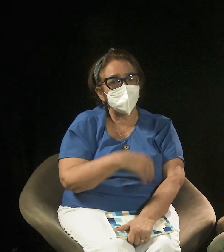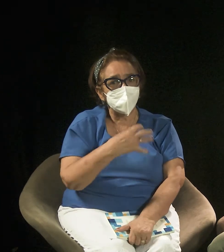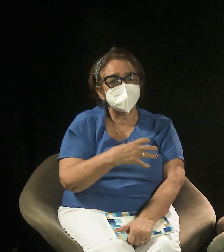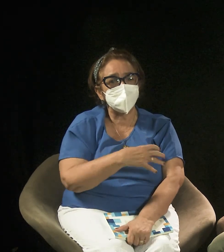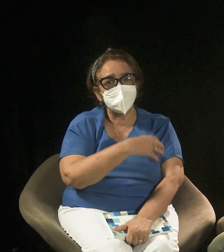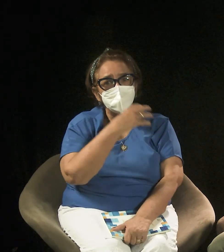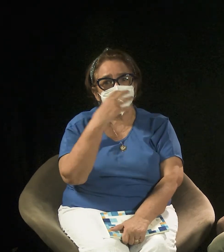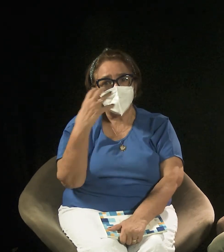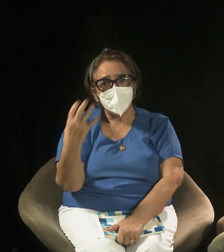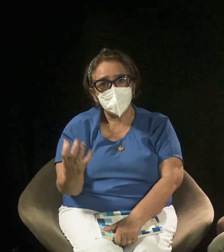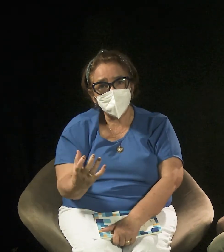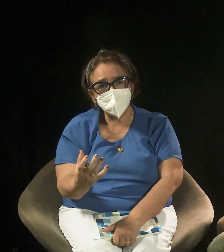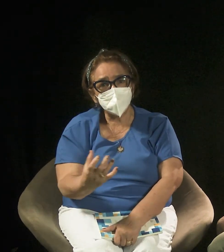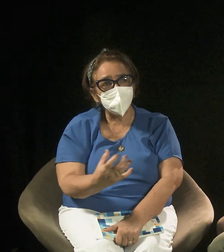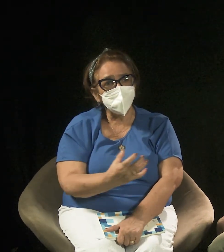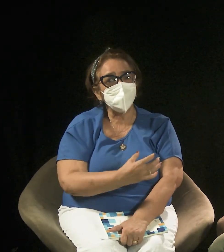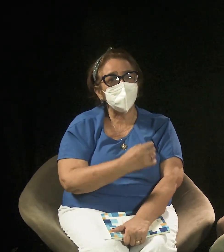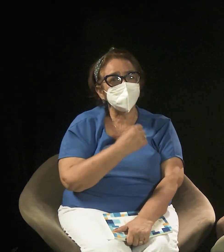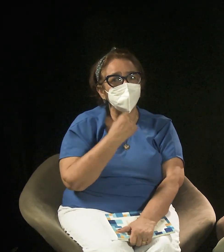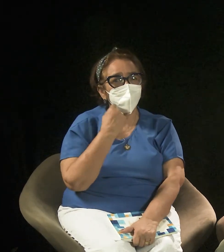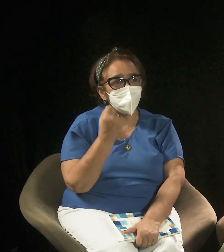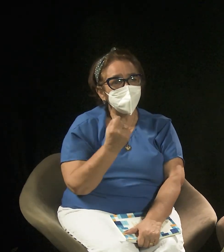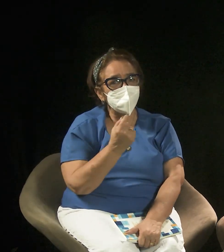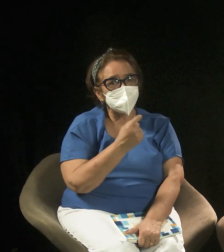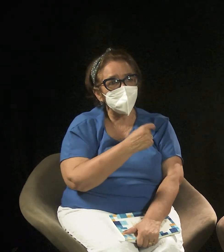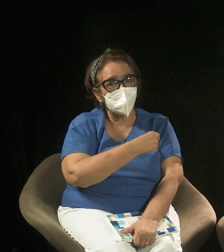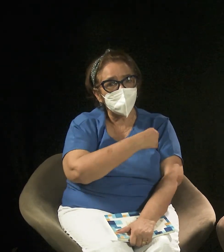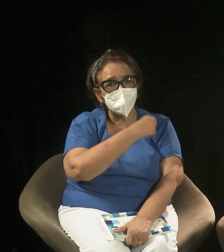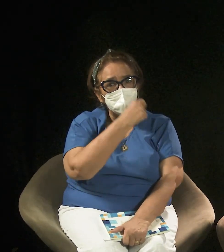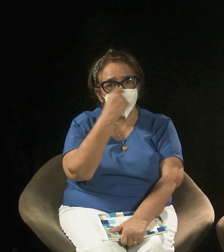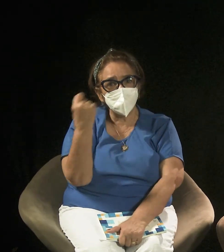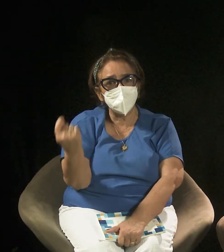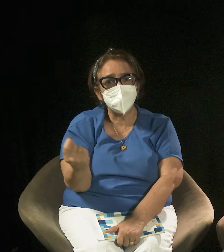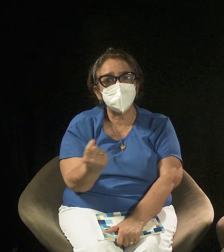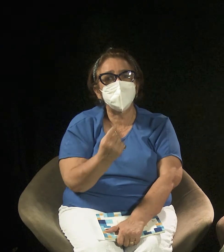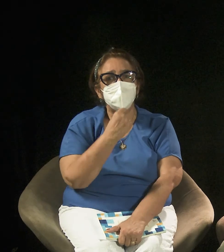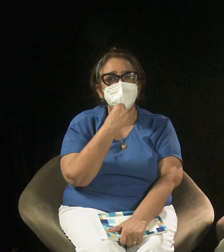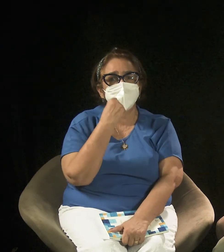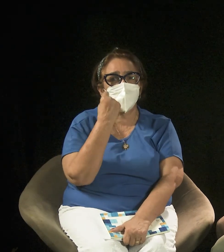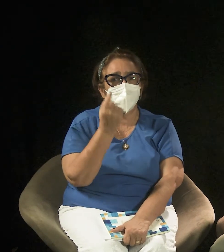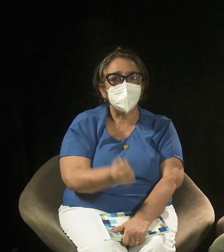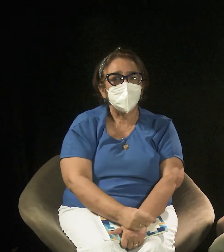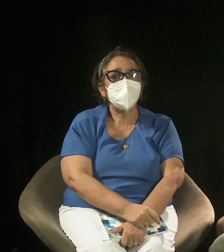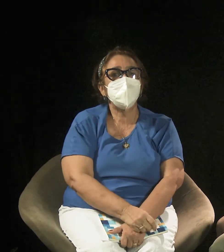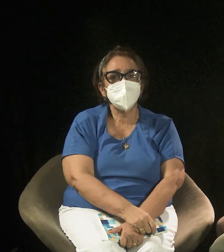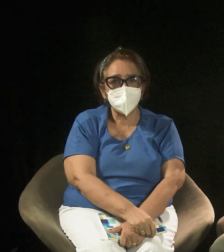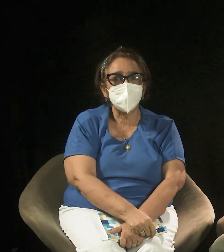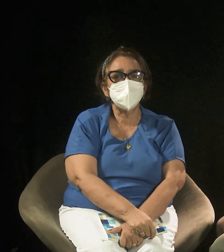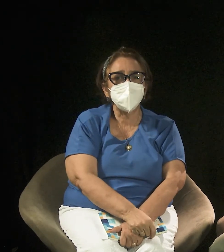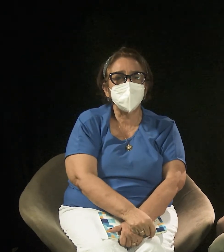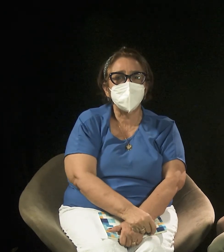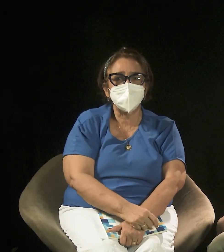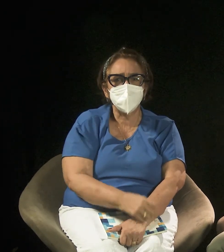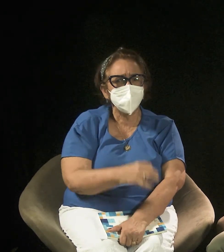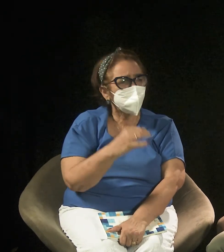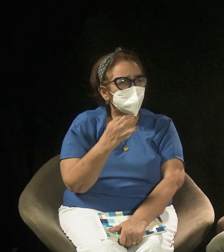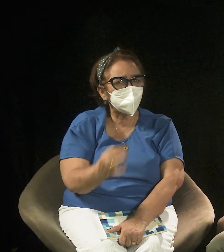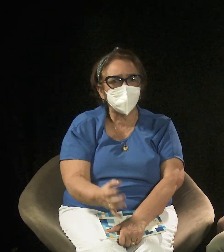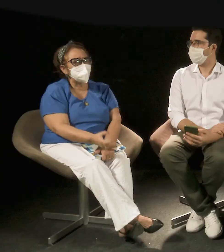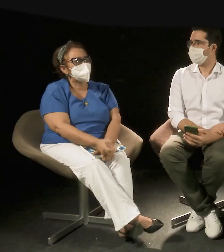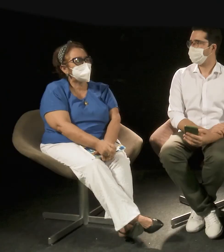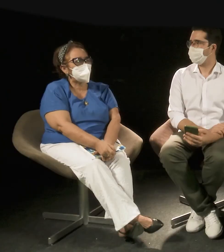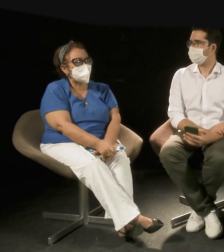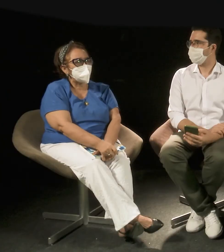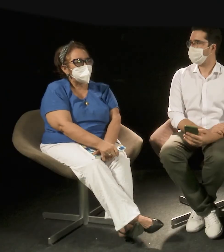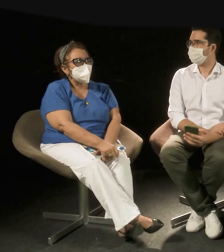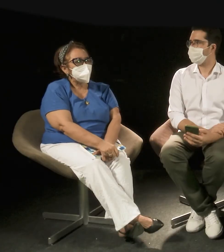eu espero assim que esse curso possibilite assim, um raio bem abrangente de formação para os profissionais, do